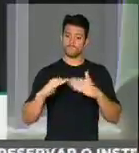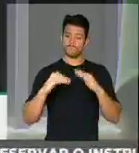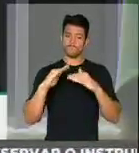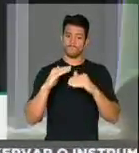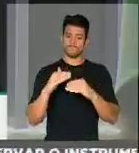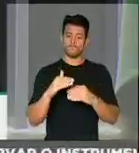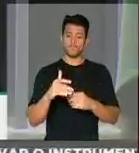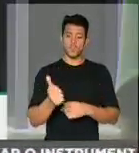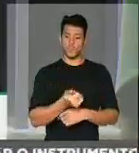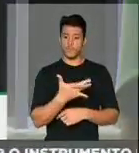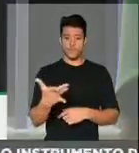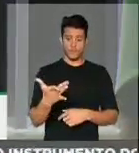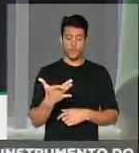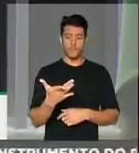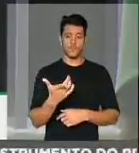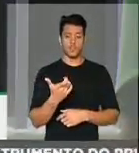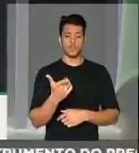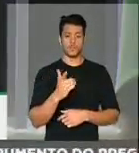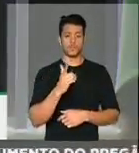estão.